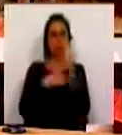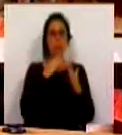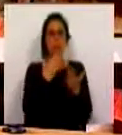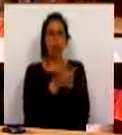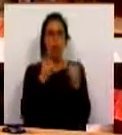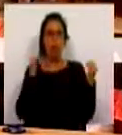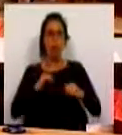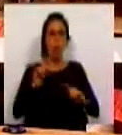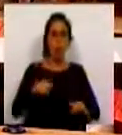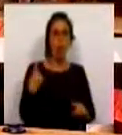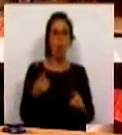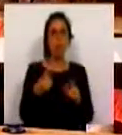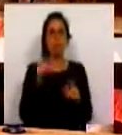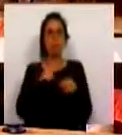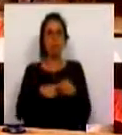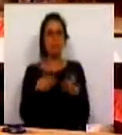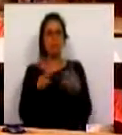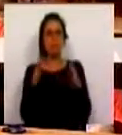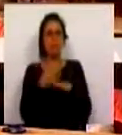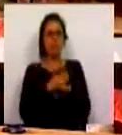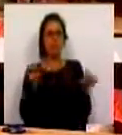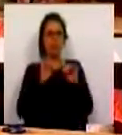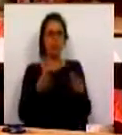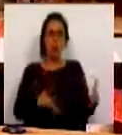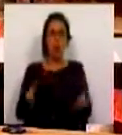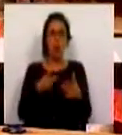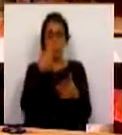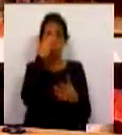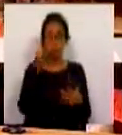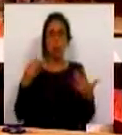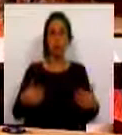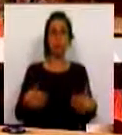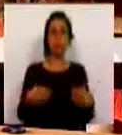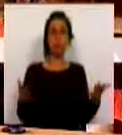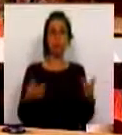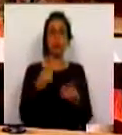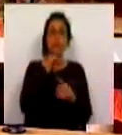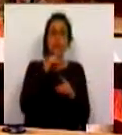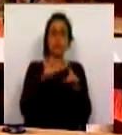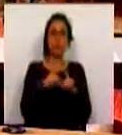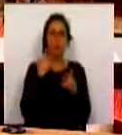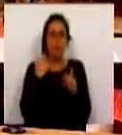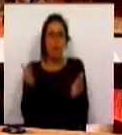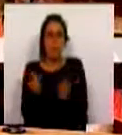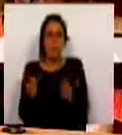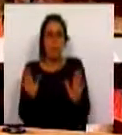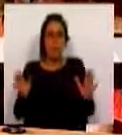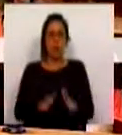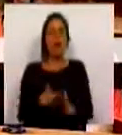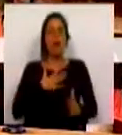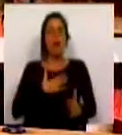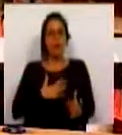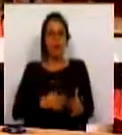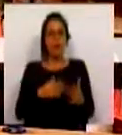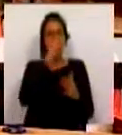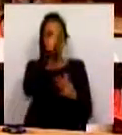de consensos, adira sem paliativos a uma orientação tão marcada e, porventura, minoritária. Queria deixar,